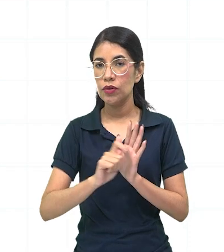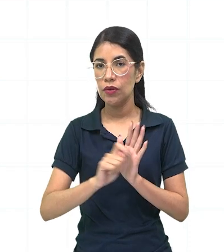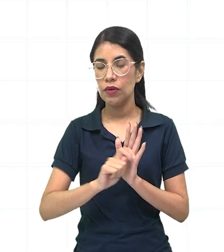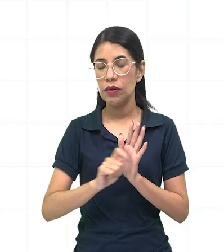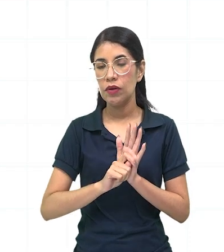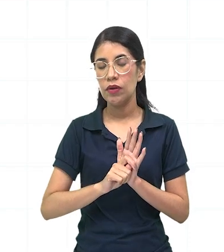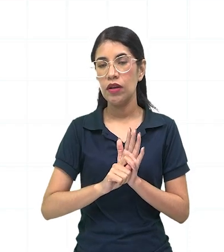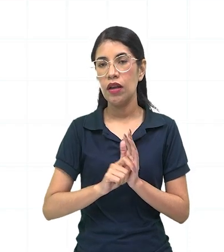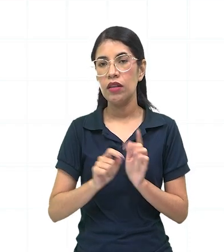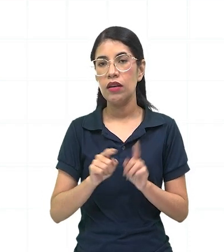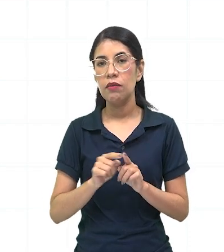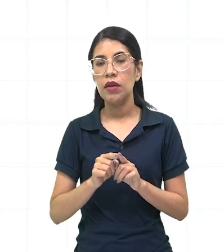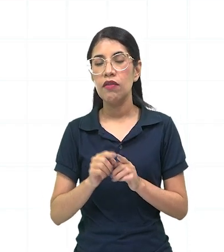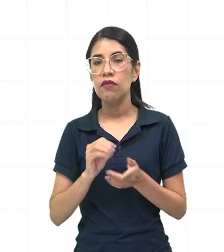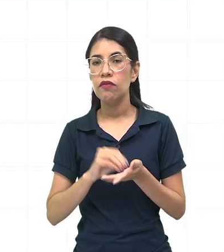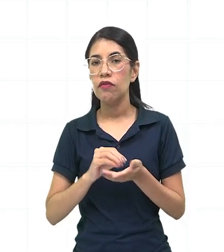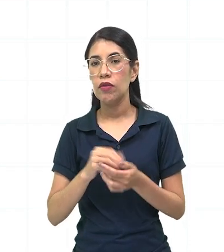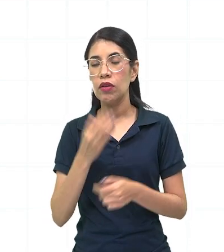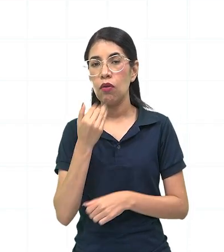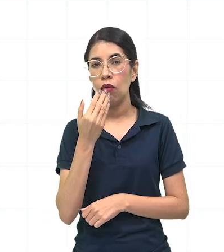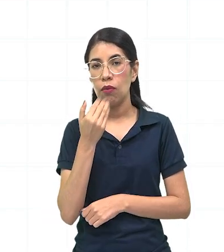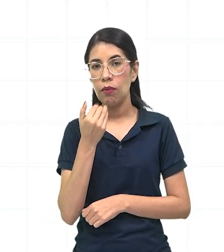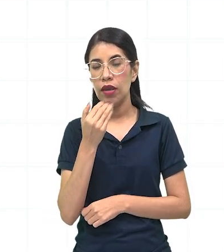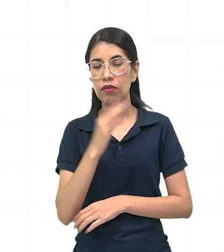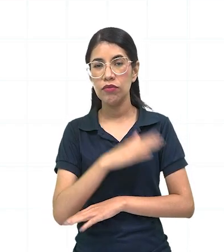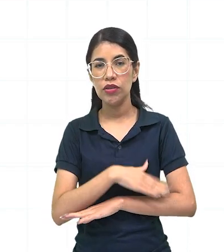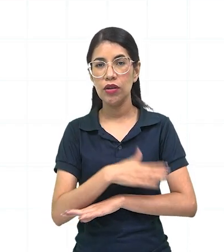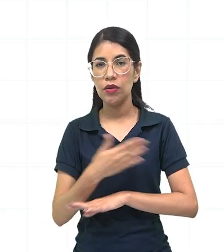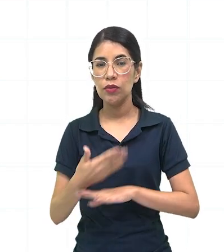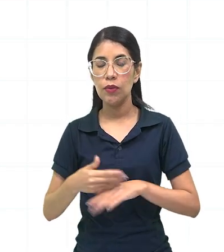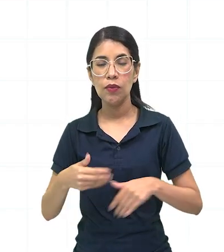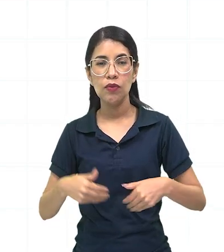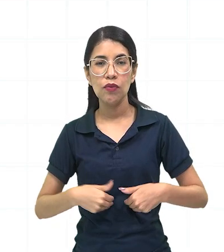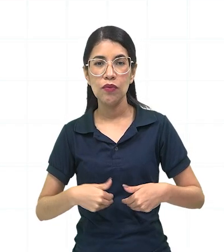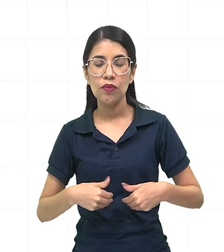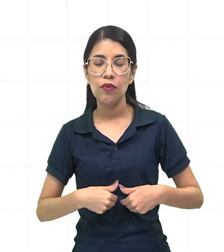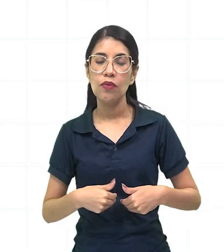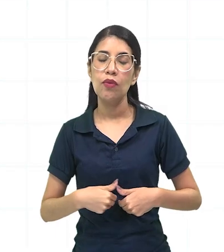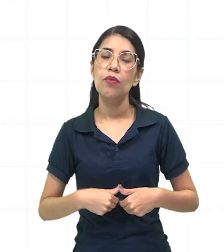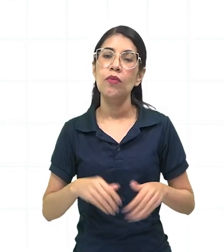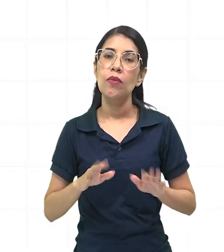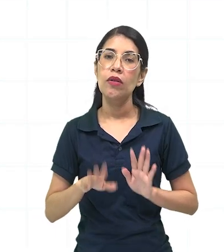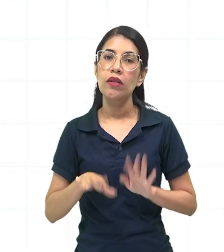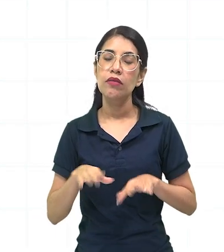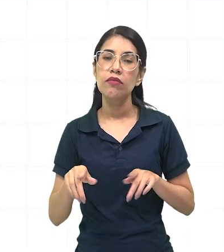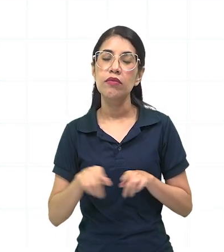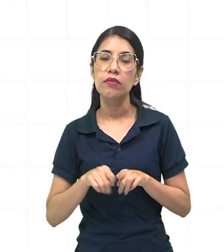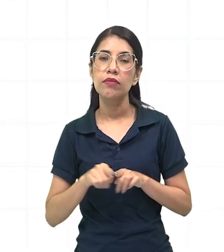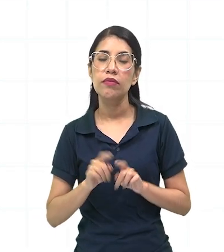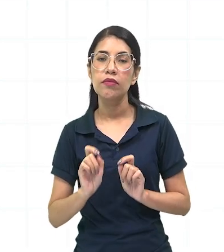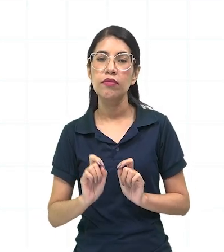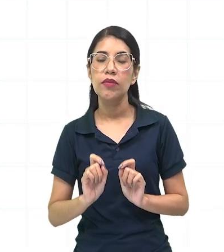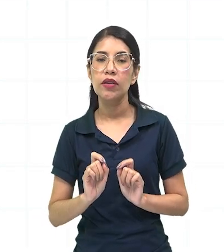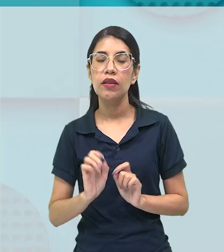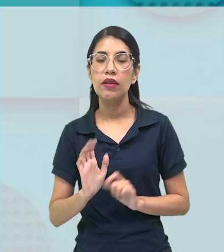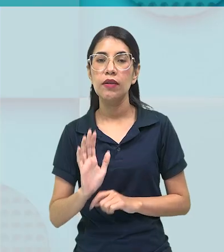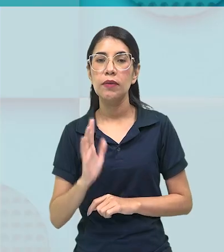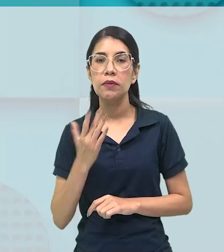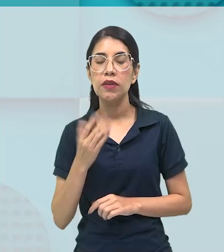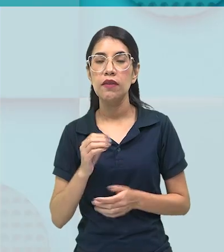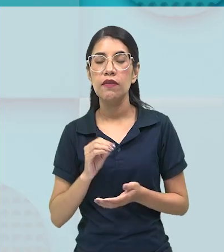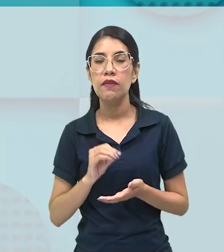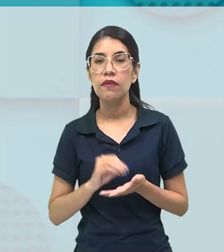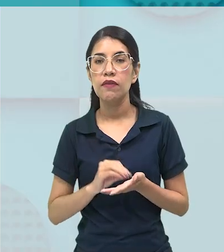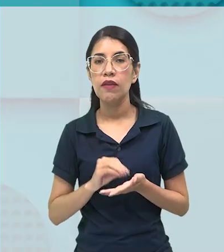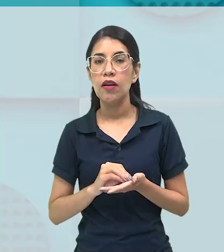um jejum muito prolongado, né, a pessoa com muita fome. Às vezes pode ser também a